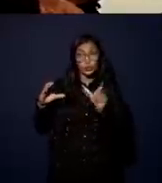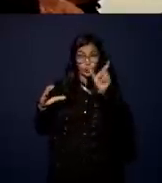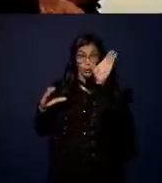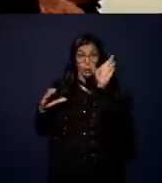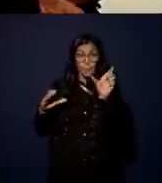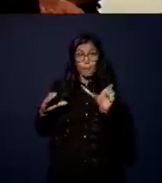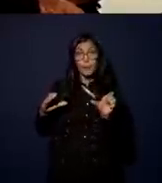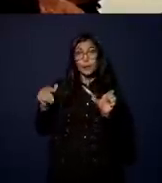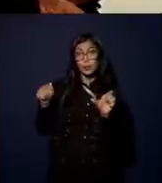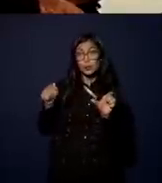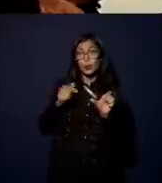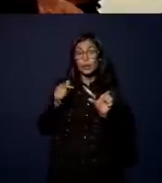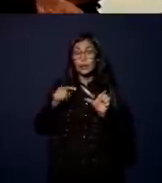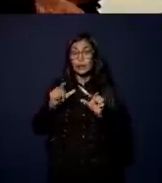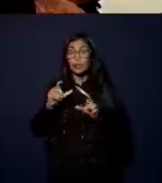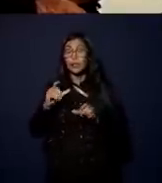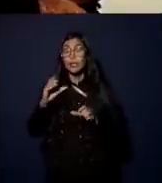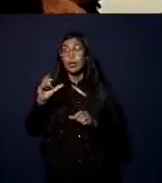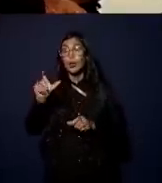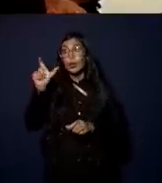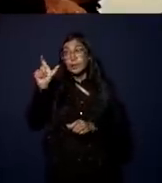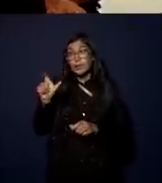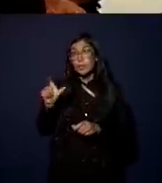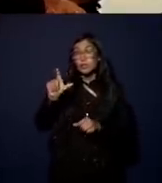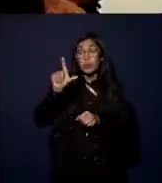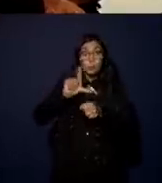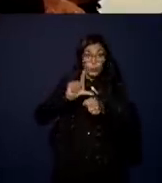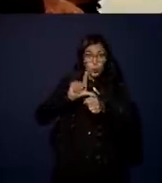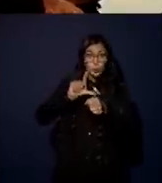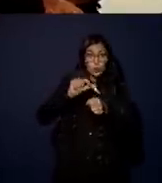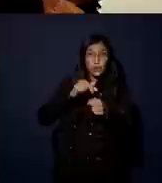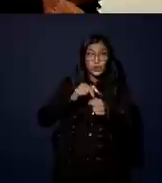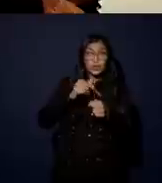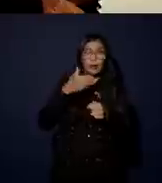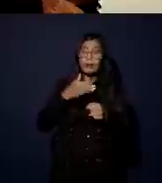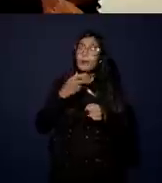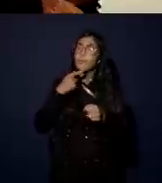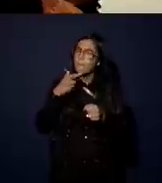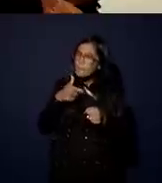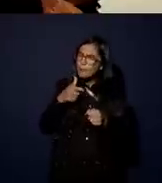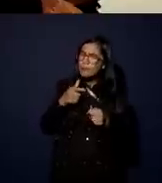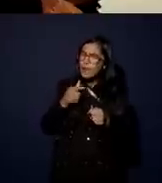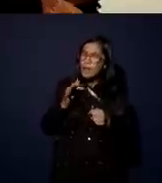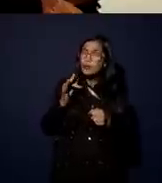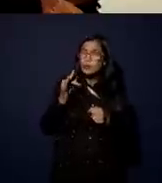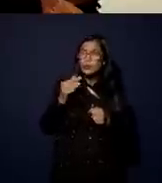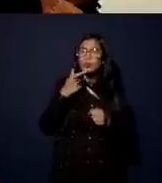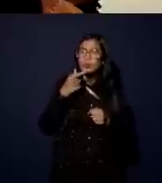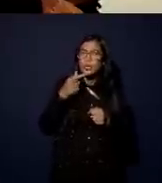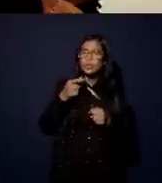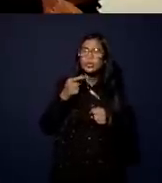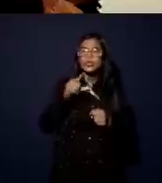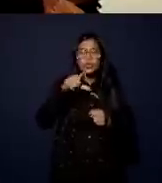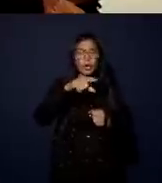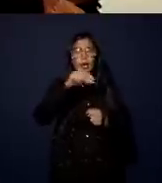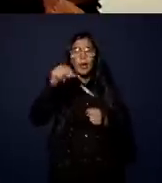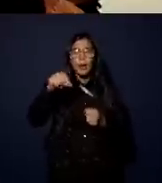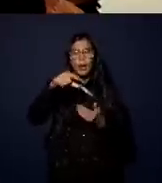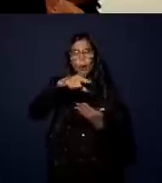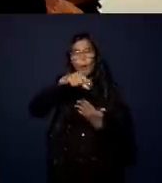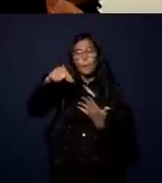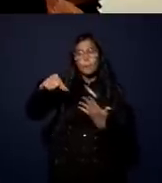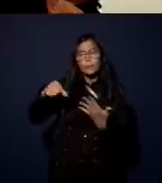o crédito para o lojista a demanda também é gigantesca enfim as opções para esses vendedores